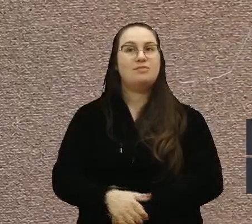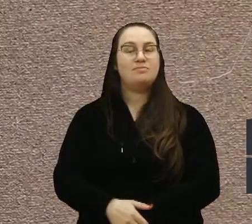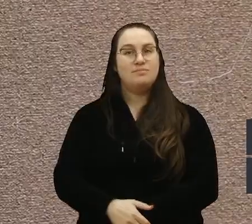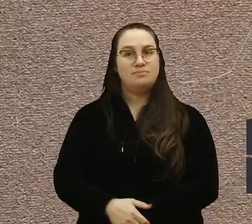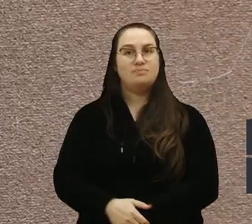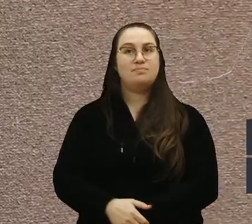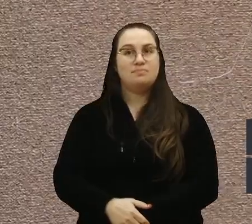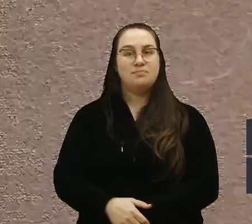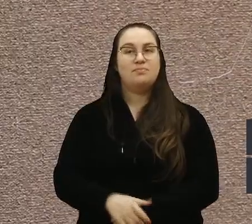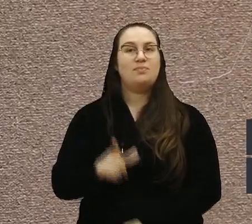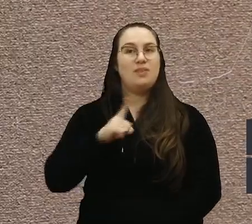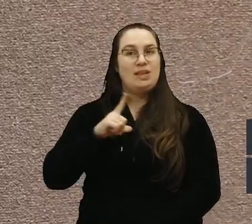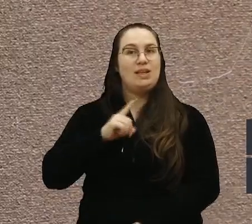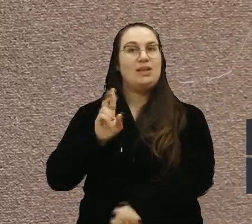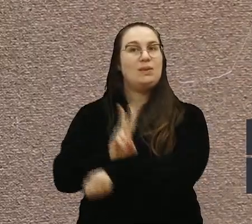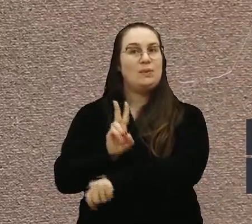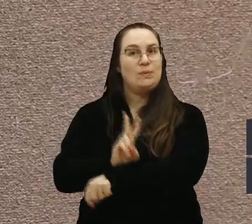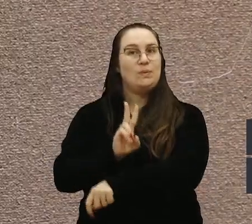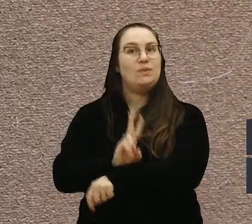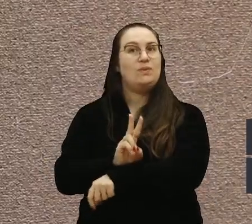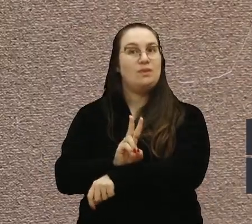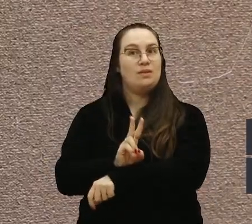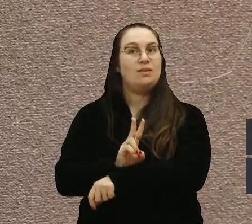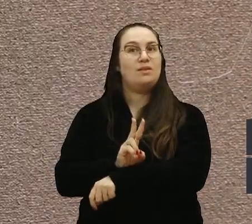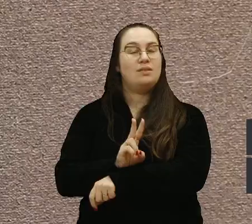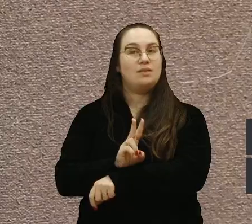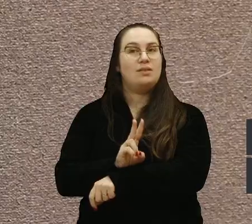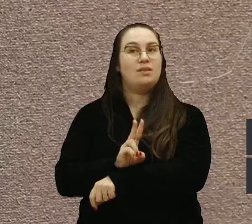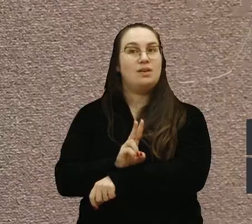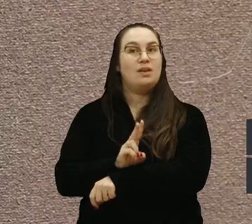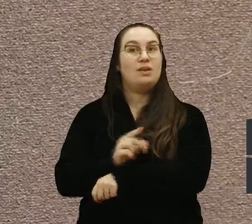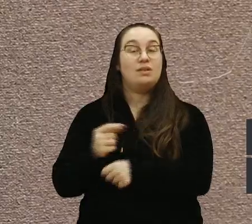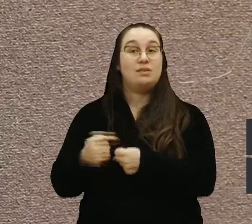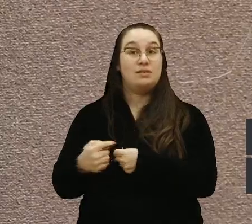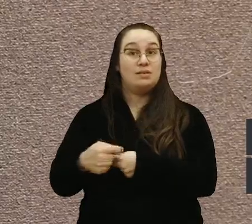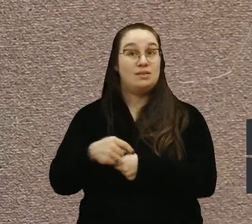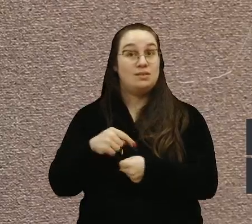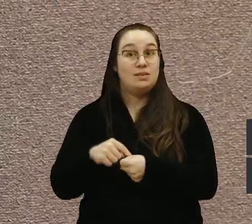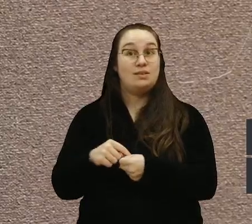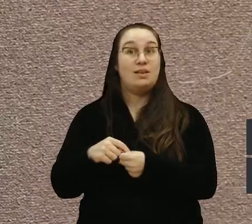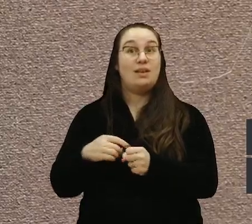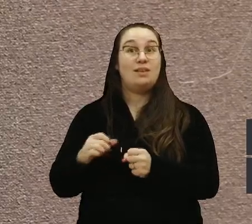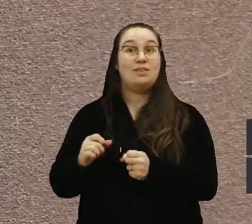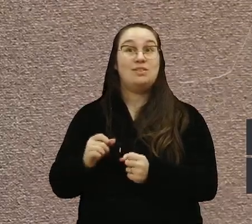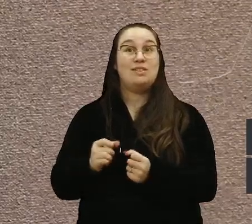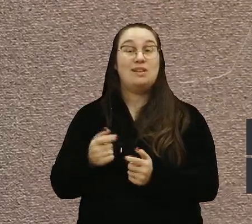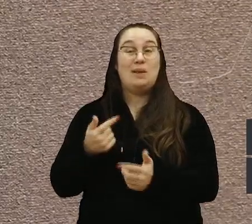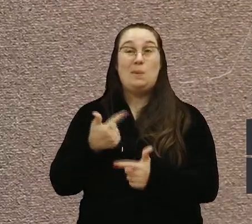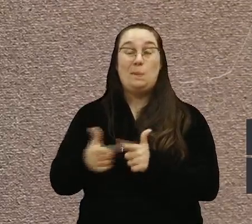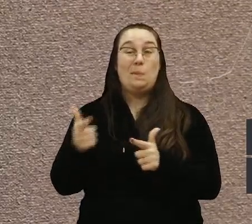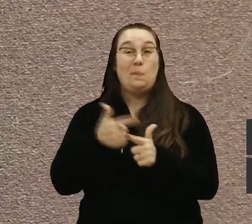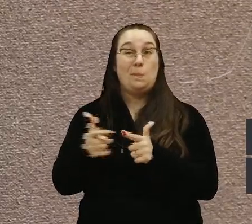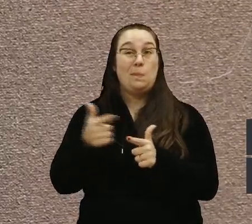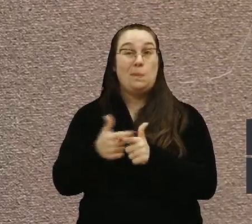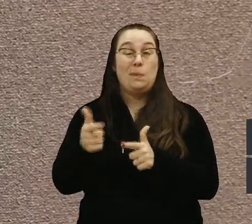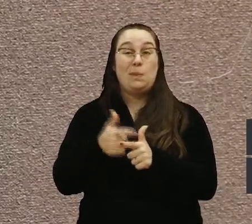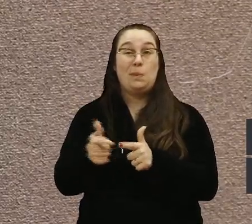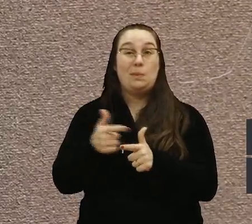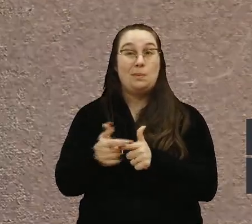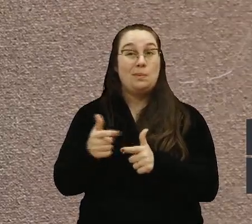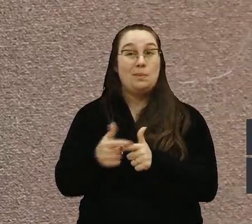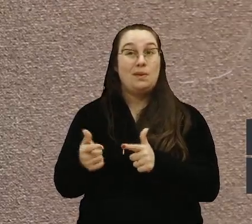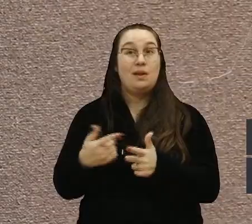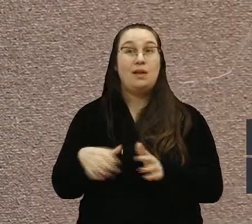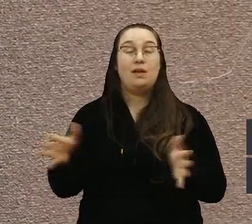Então a gente tem que ter muito cuidado nesse ponto. A nossa cidade, ela já enfrenta um déficit gigantesco.